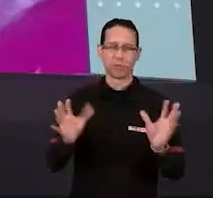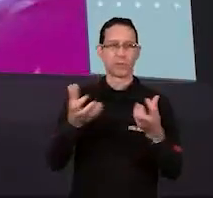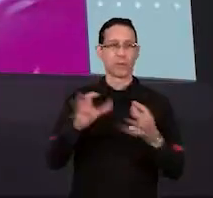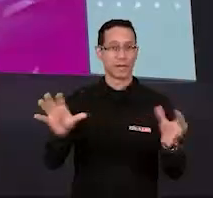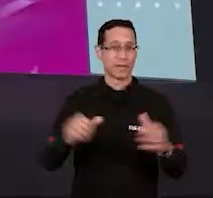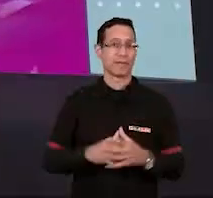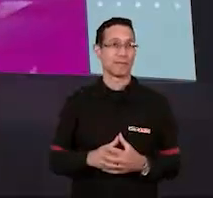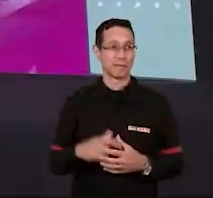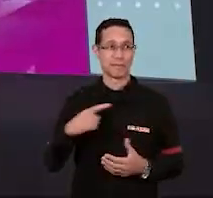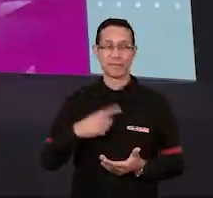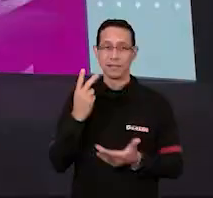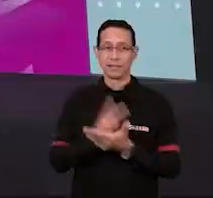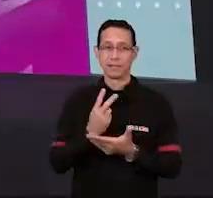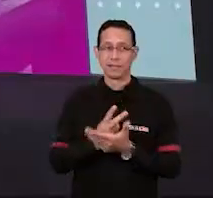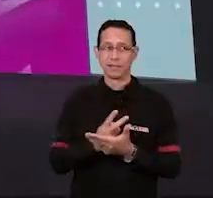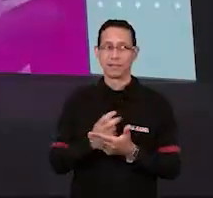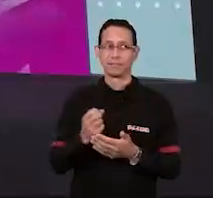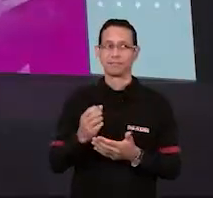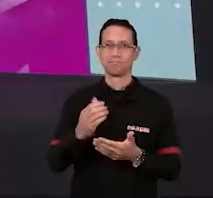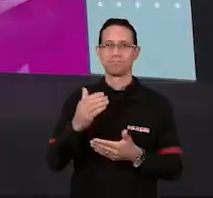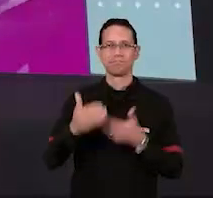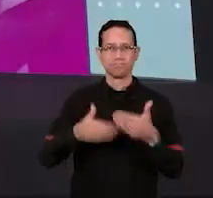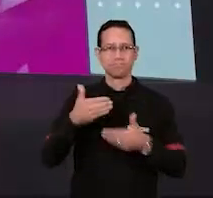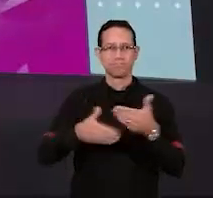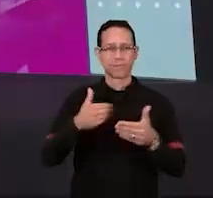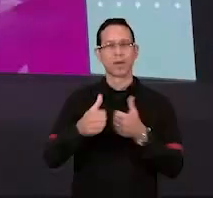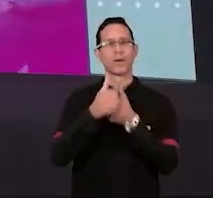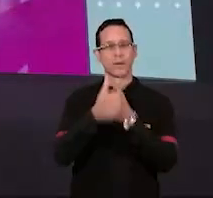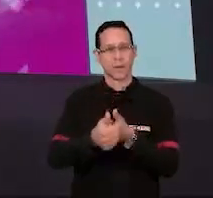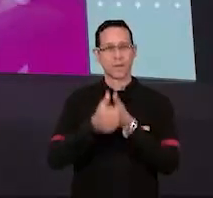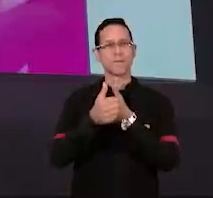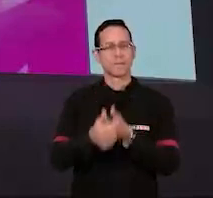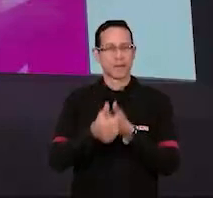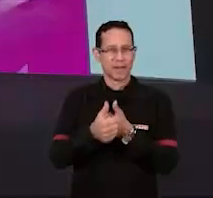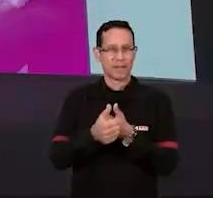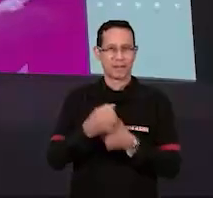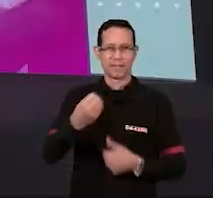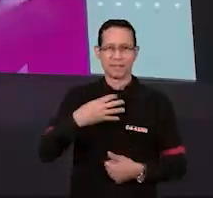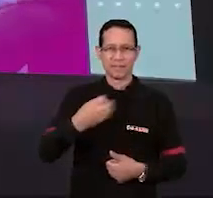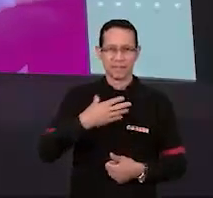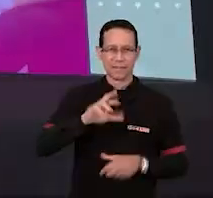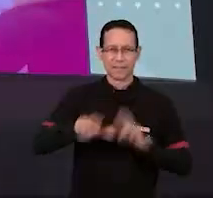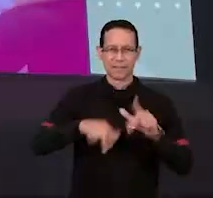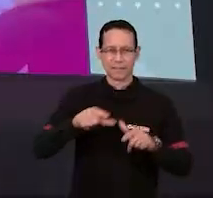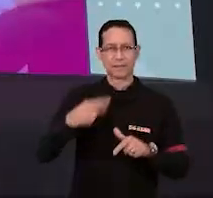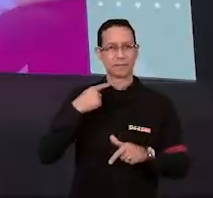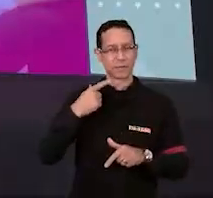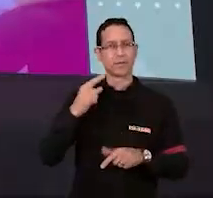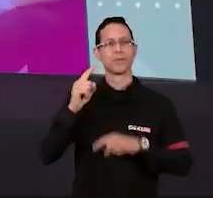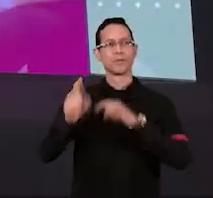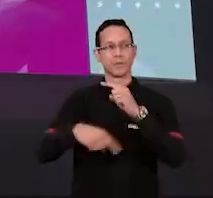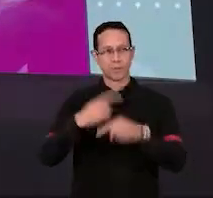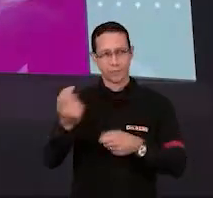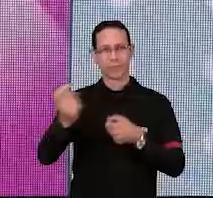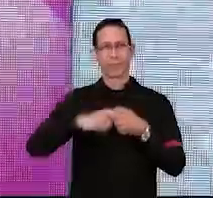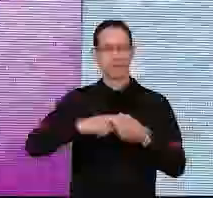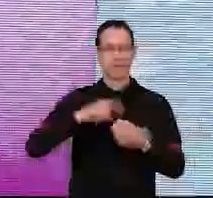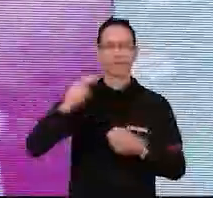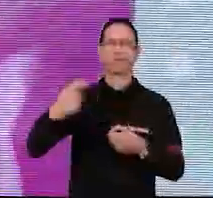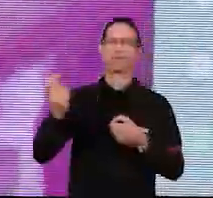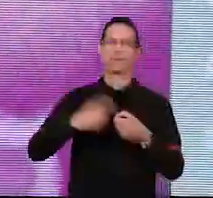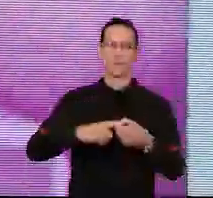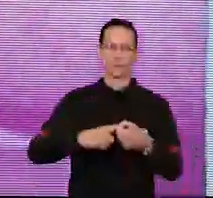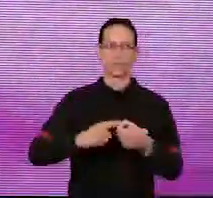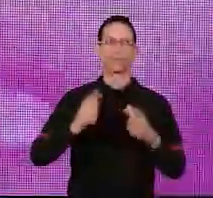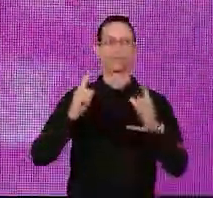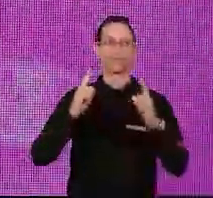pela cronicidade, né? A gente acompanha com o exame de imagem, fora isso, volta e meia, a gente tem que estar lavando